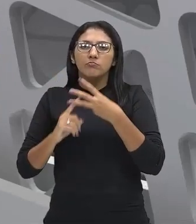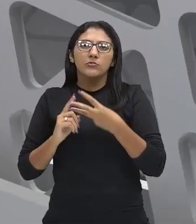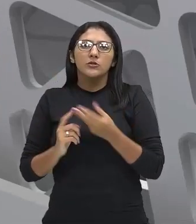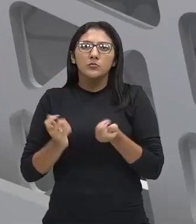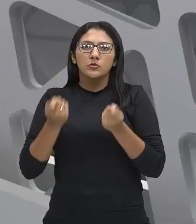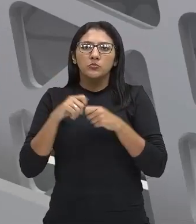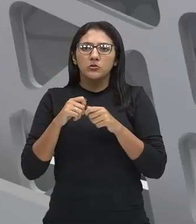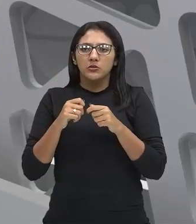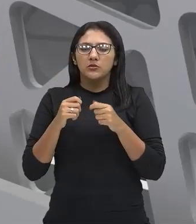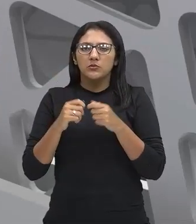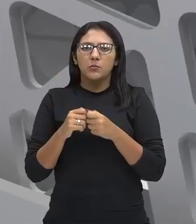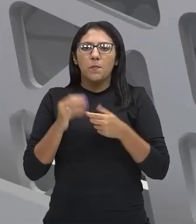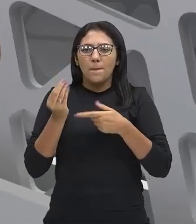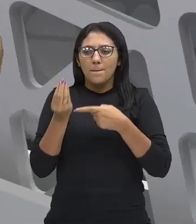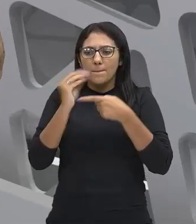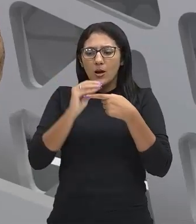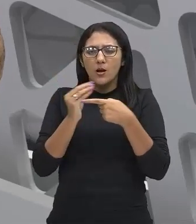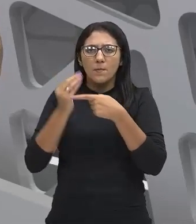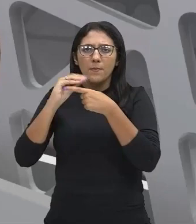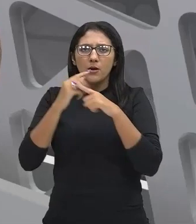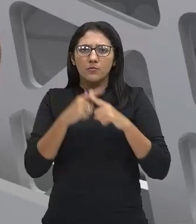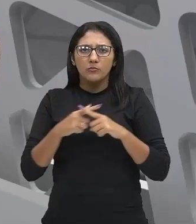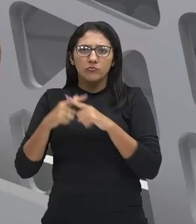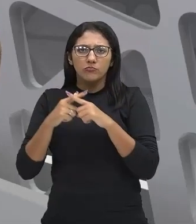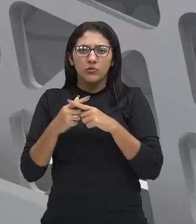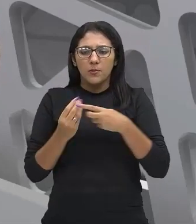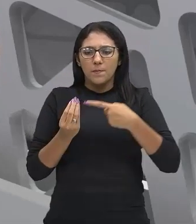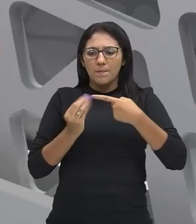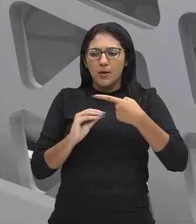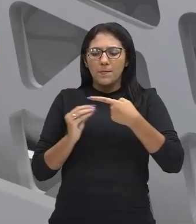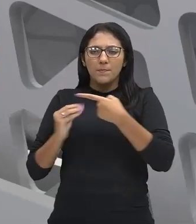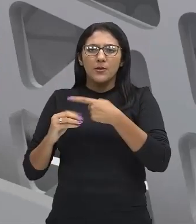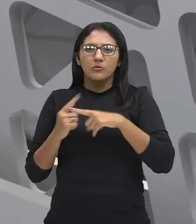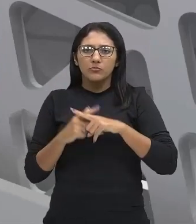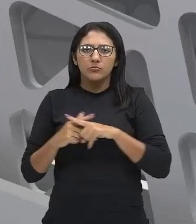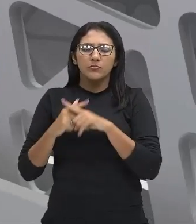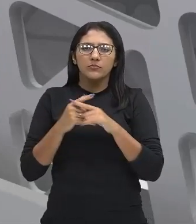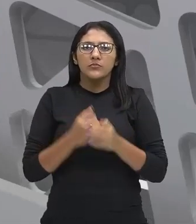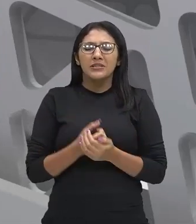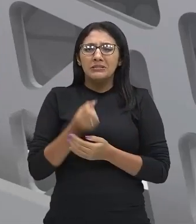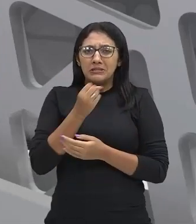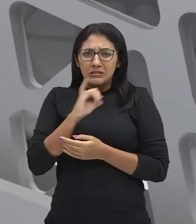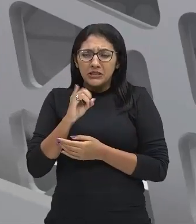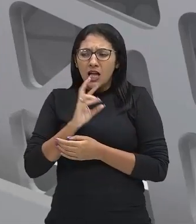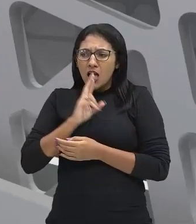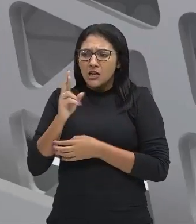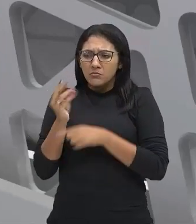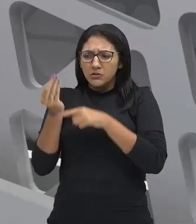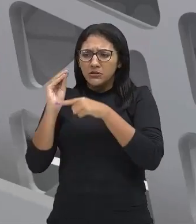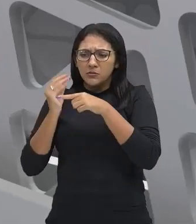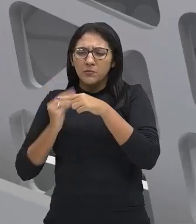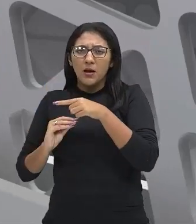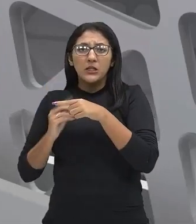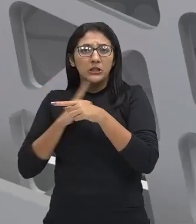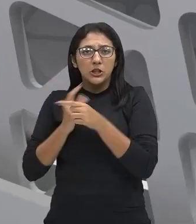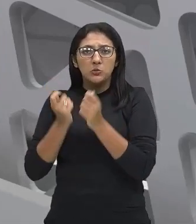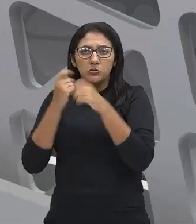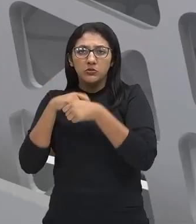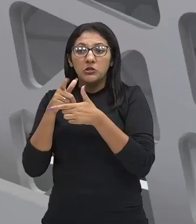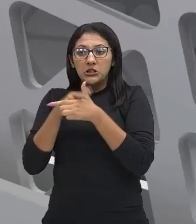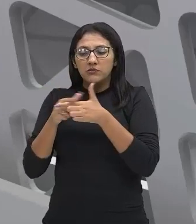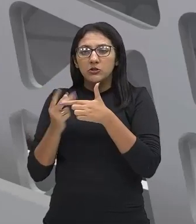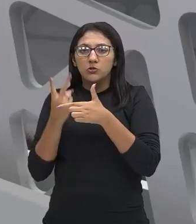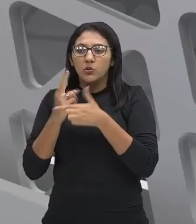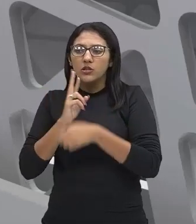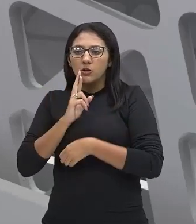frações. E aí, claro, se a sua resposta, a resposta que você obter, for possível de simplificar, você simplifica. Se não for,